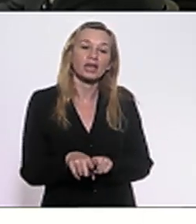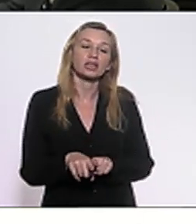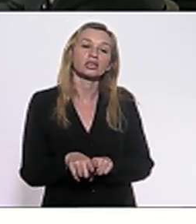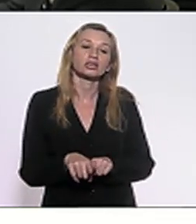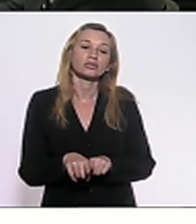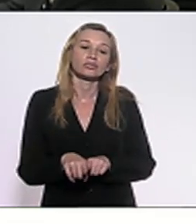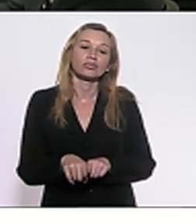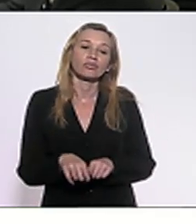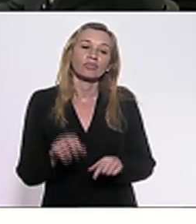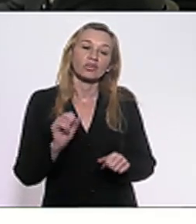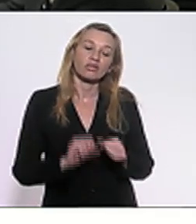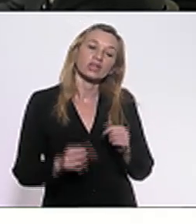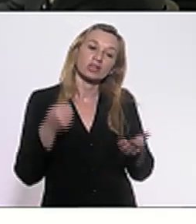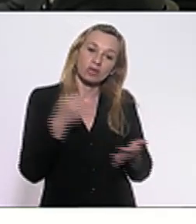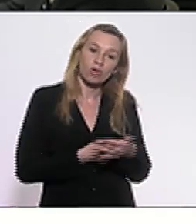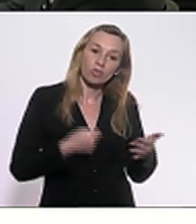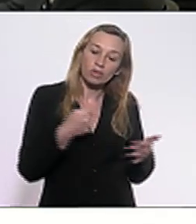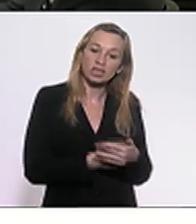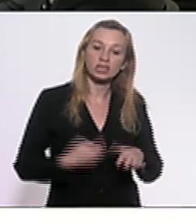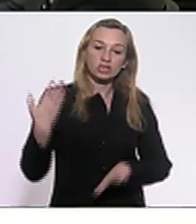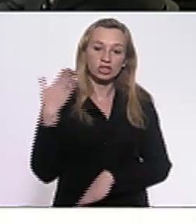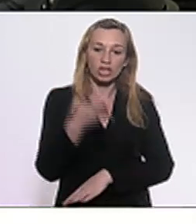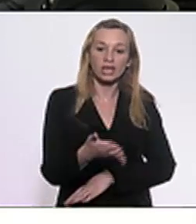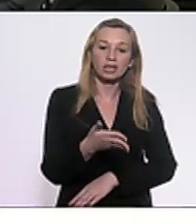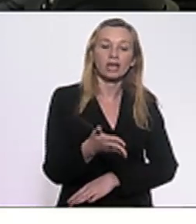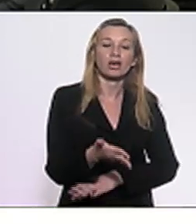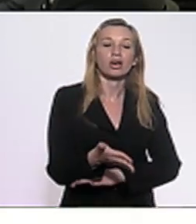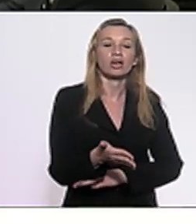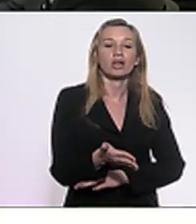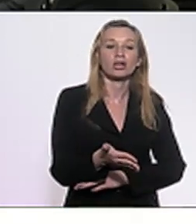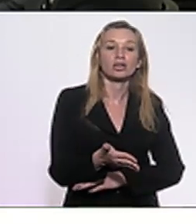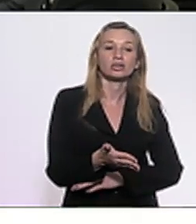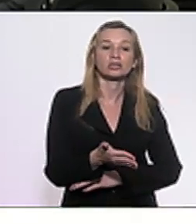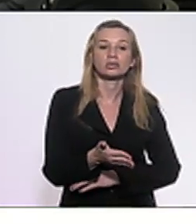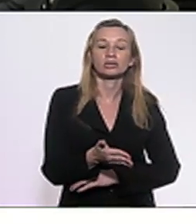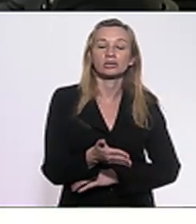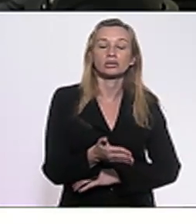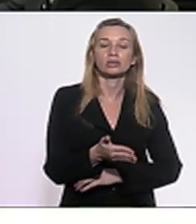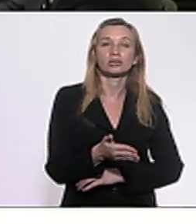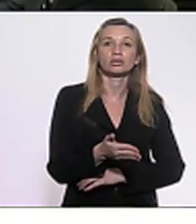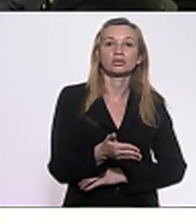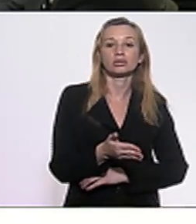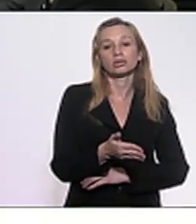fato de se fazer uma cobrança ativa, de se